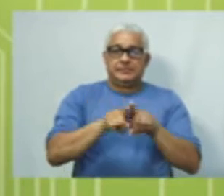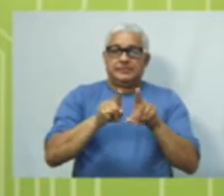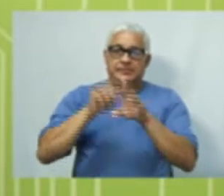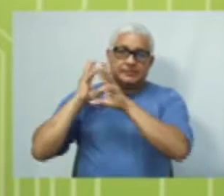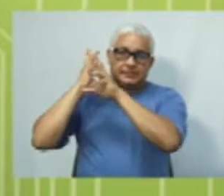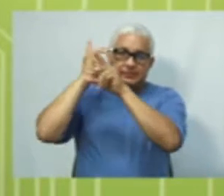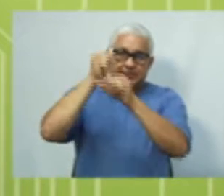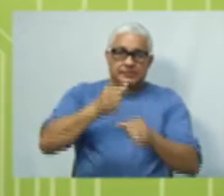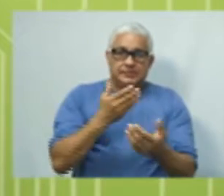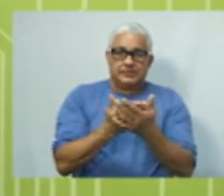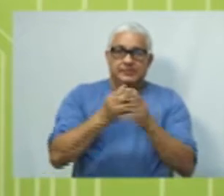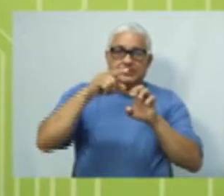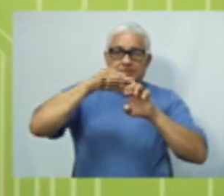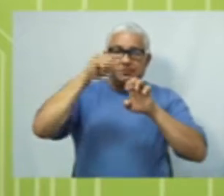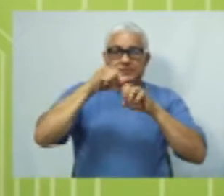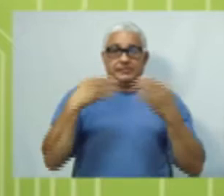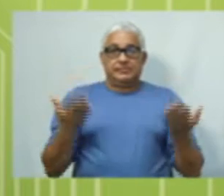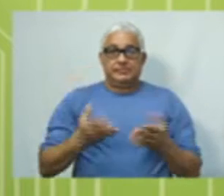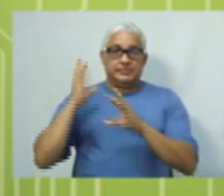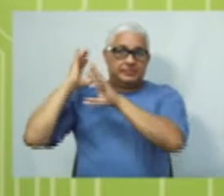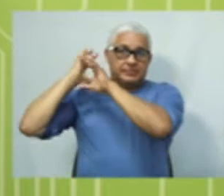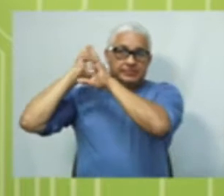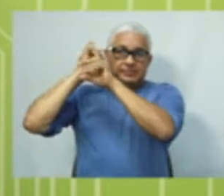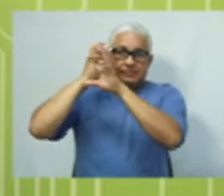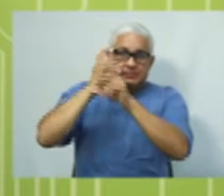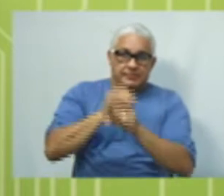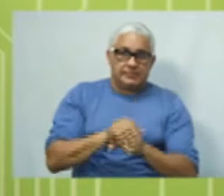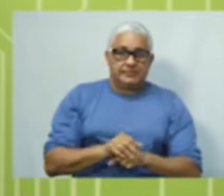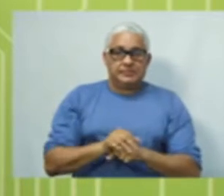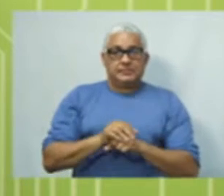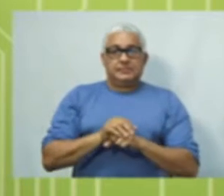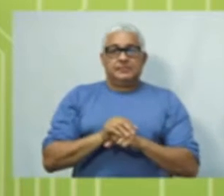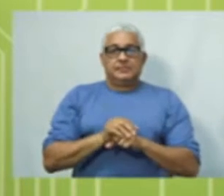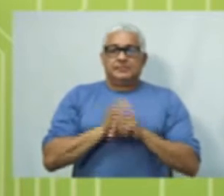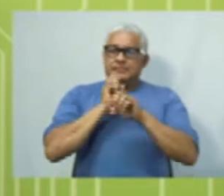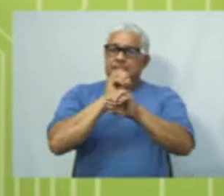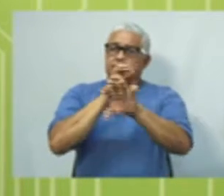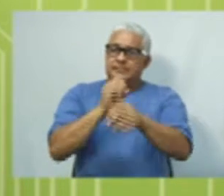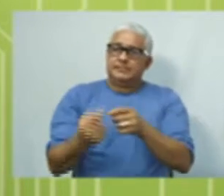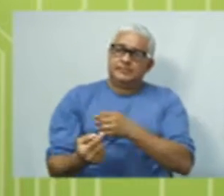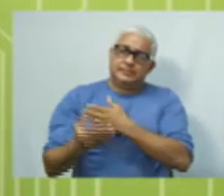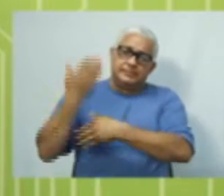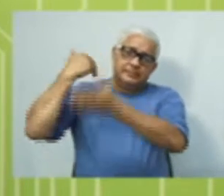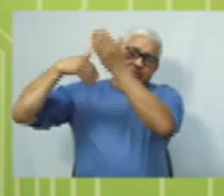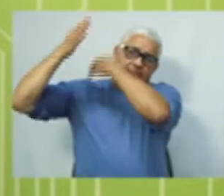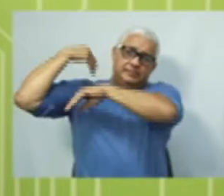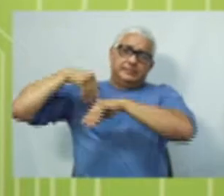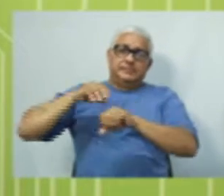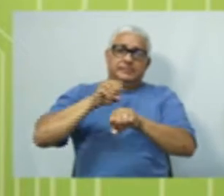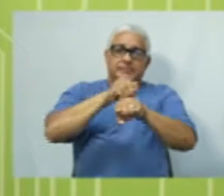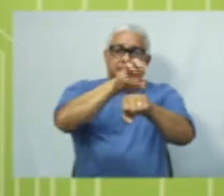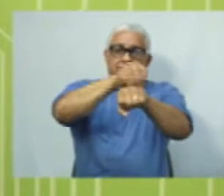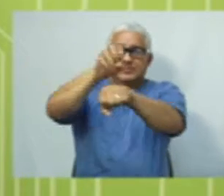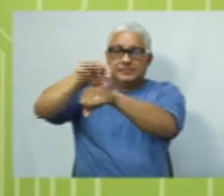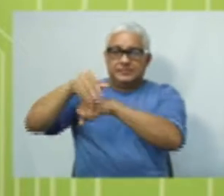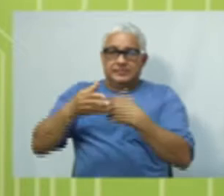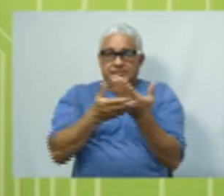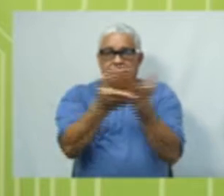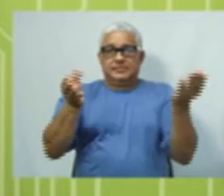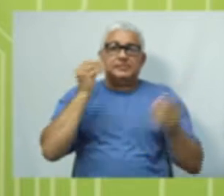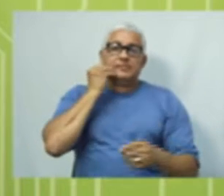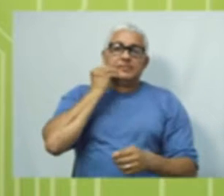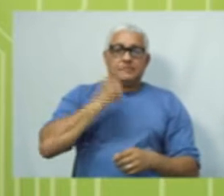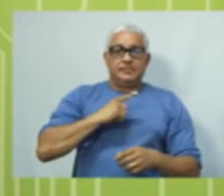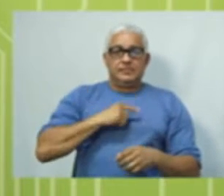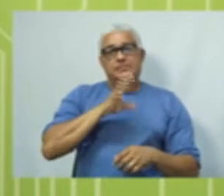vamos fazer aí uma revisão, né, de tudo que nós aí colocamos para vocês, que vocês tiveram